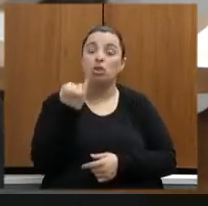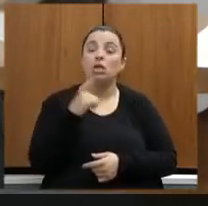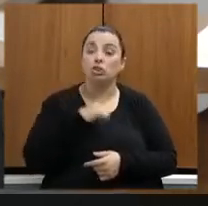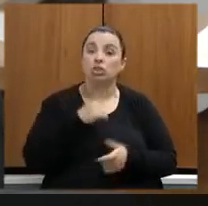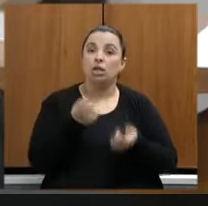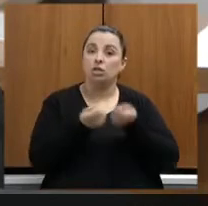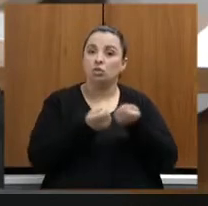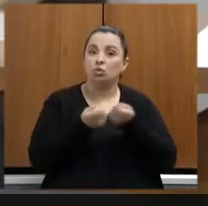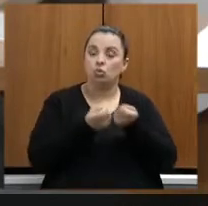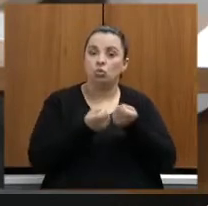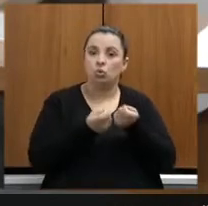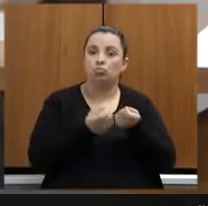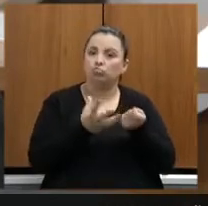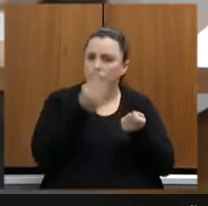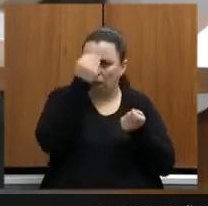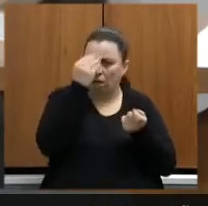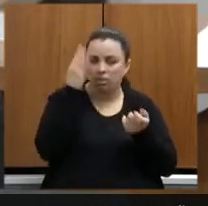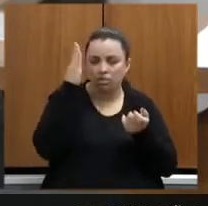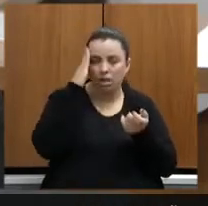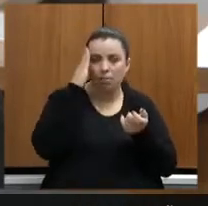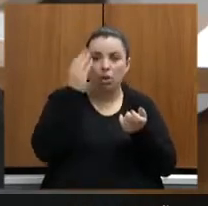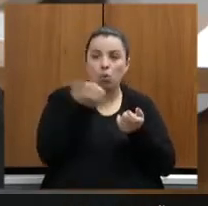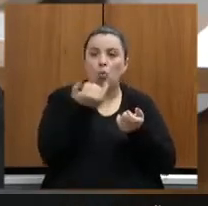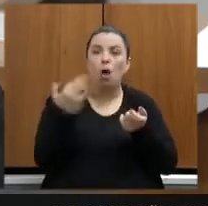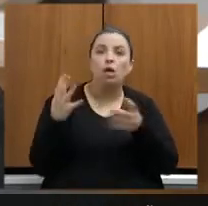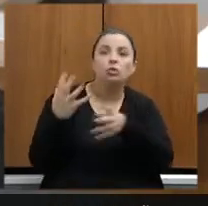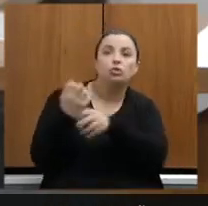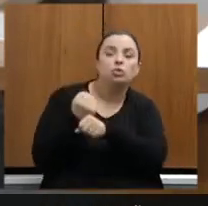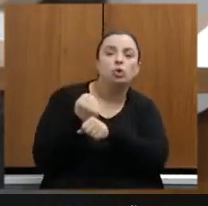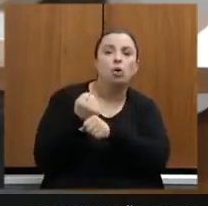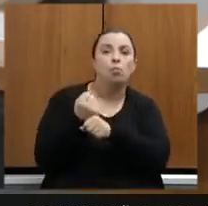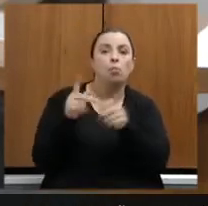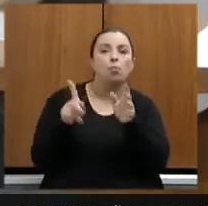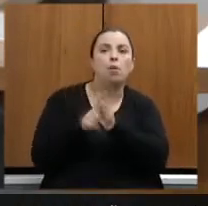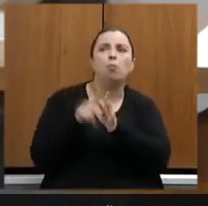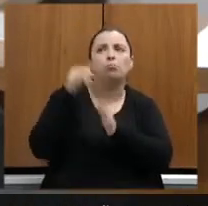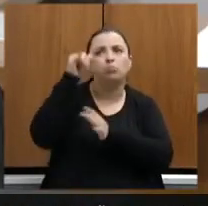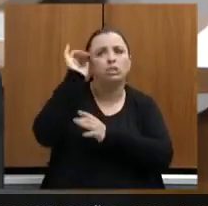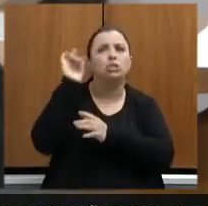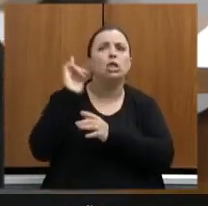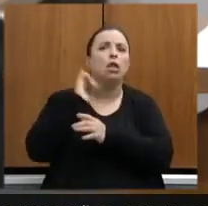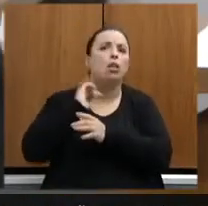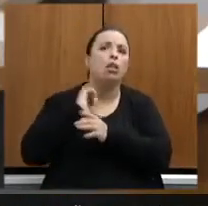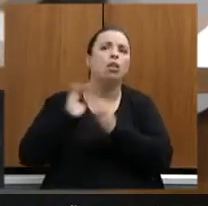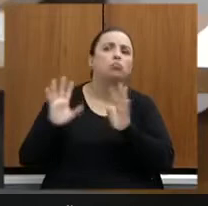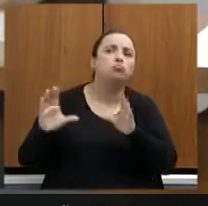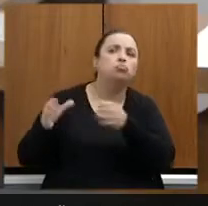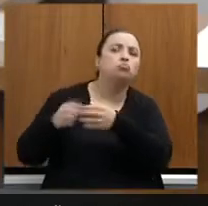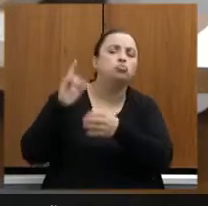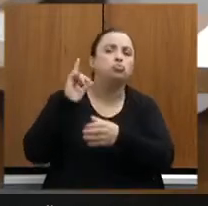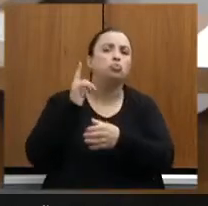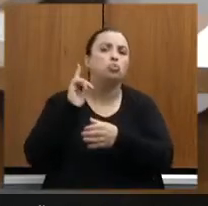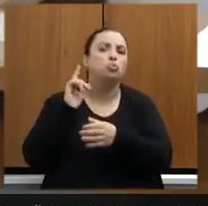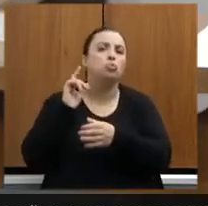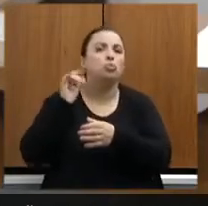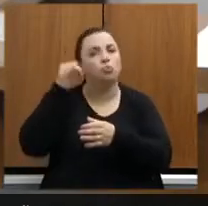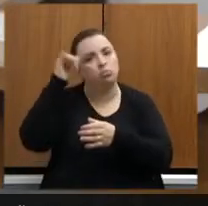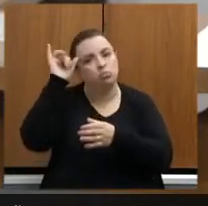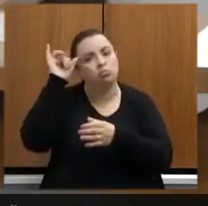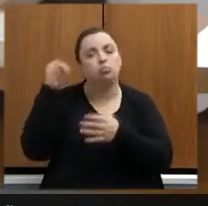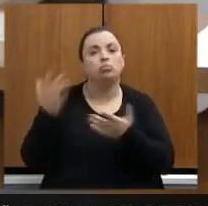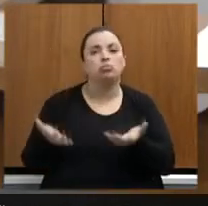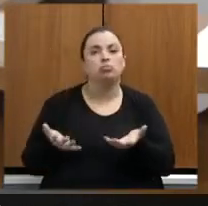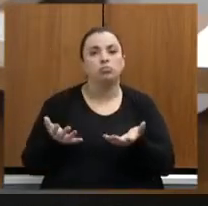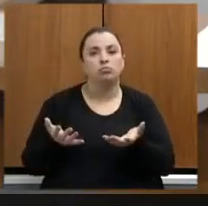ter até para em diversos diversas ações do governo